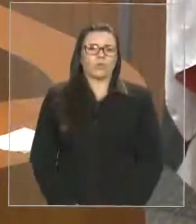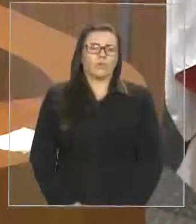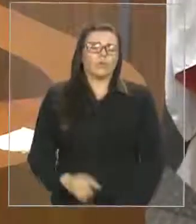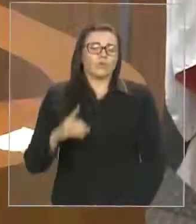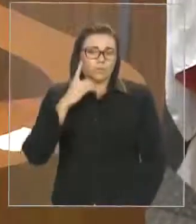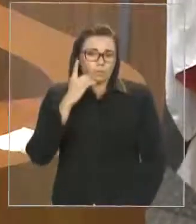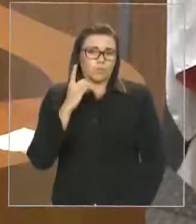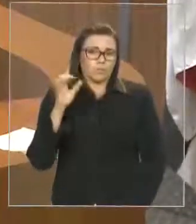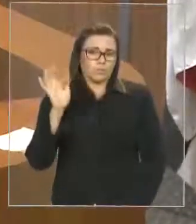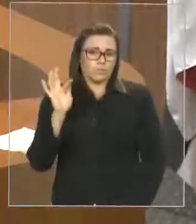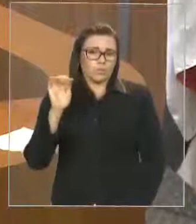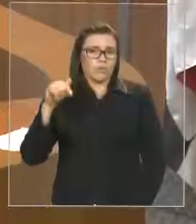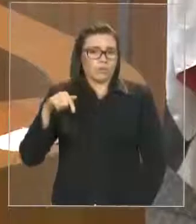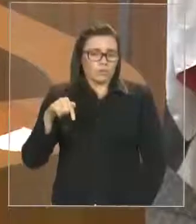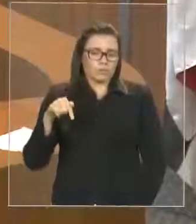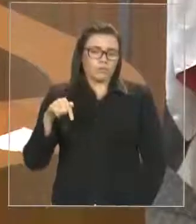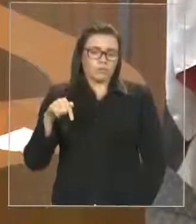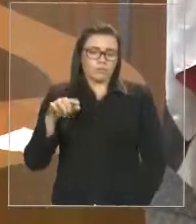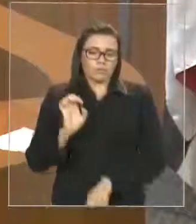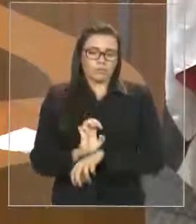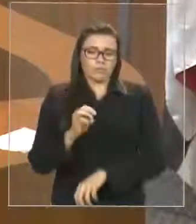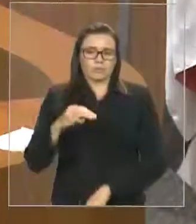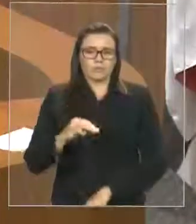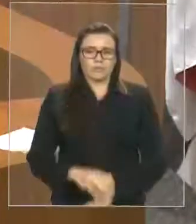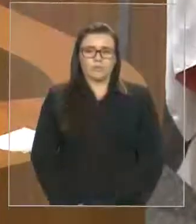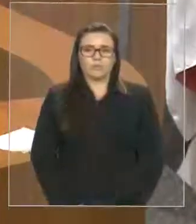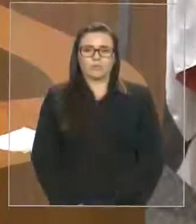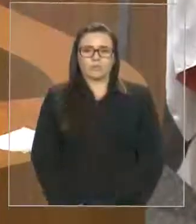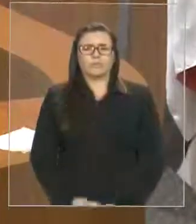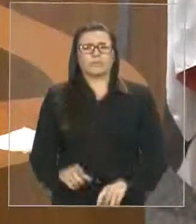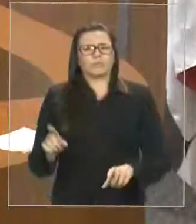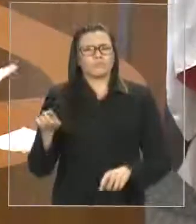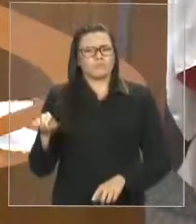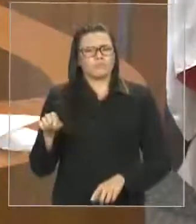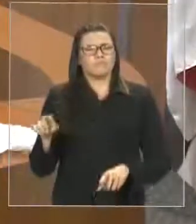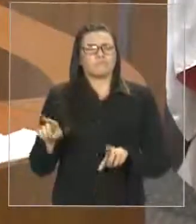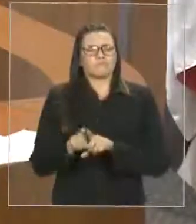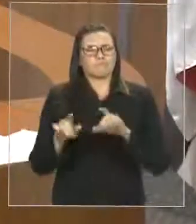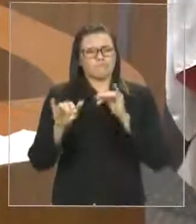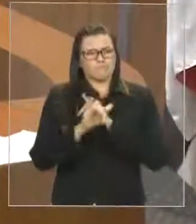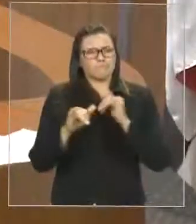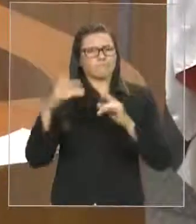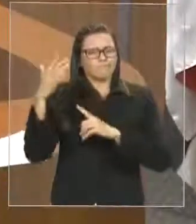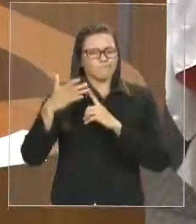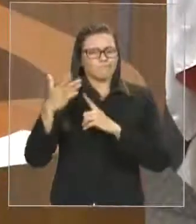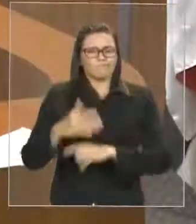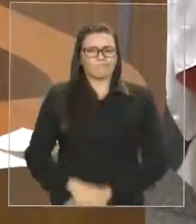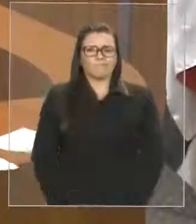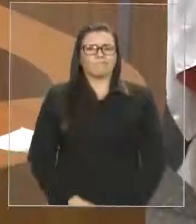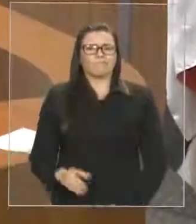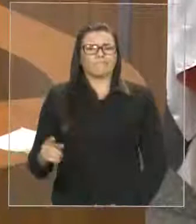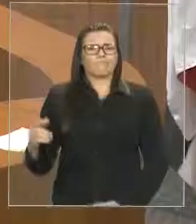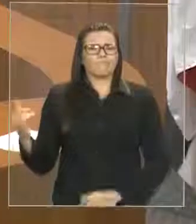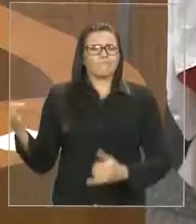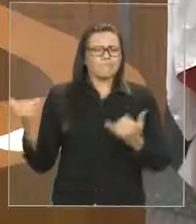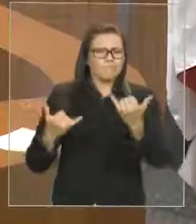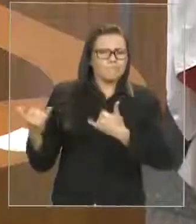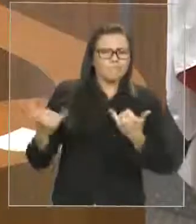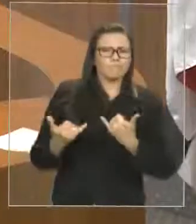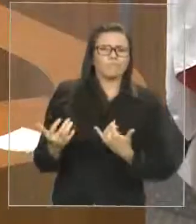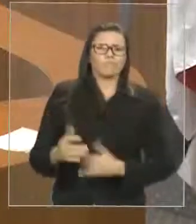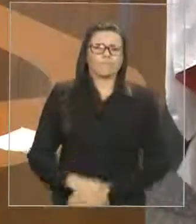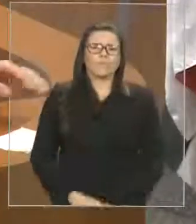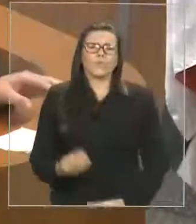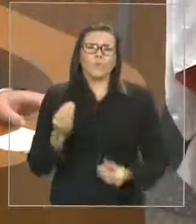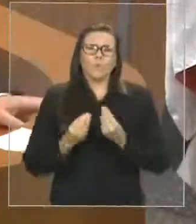uma palestra acerca do tema e da forma como está tramitando a reforma política na Câmara dos